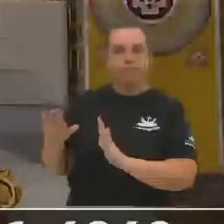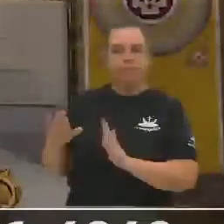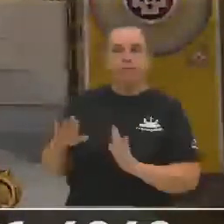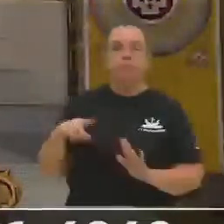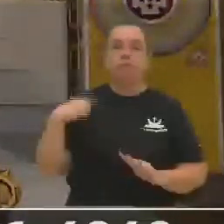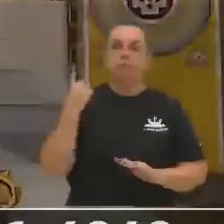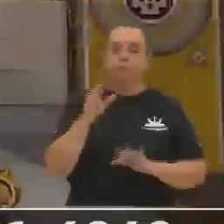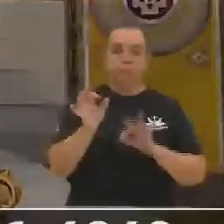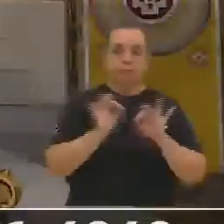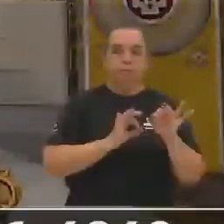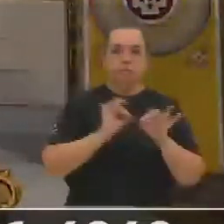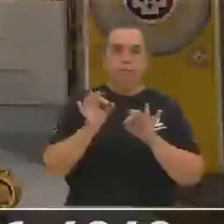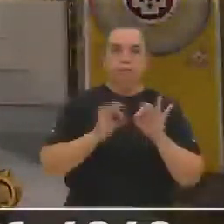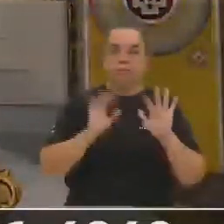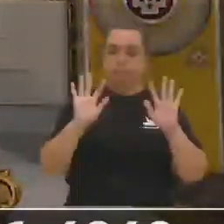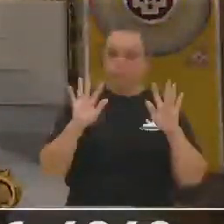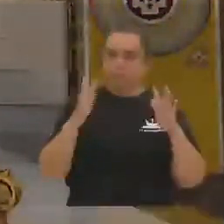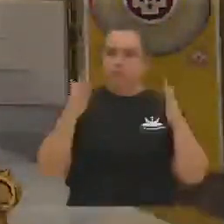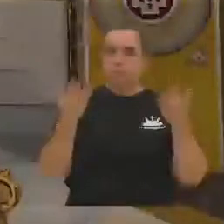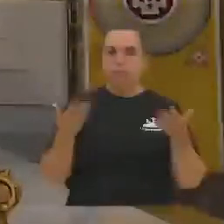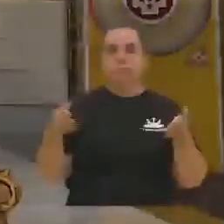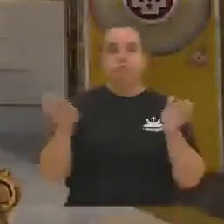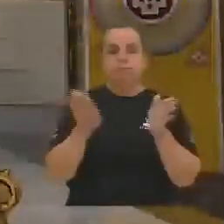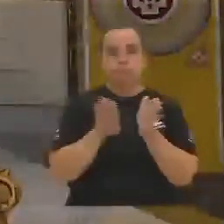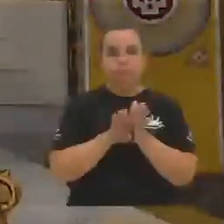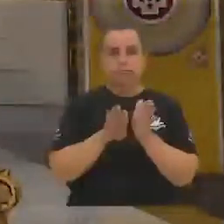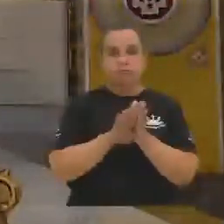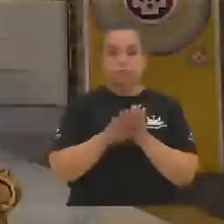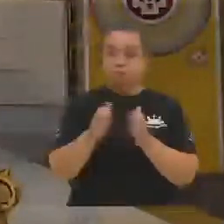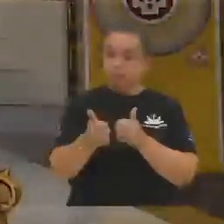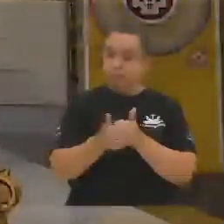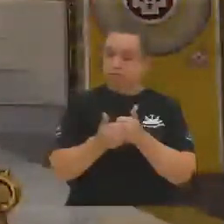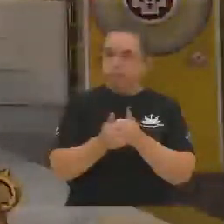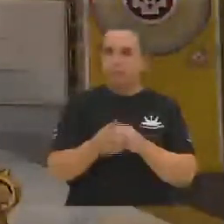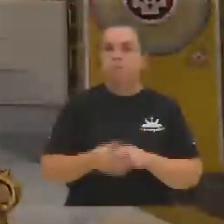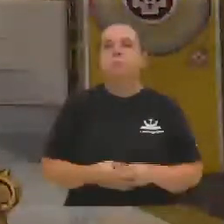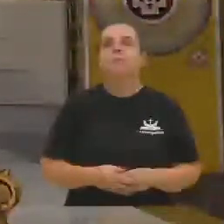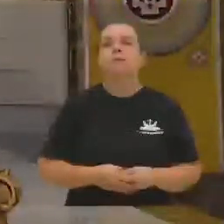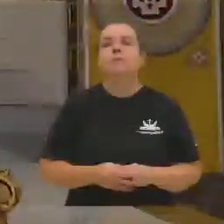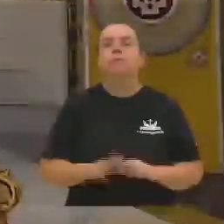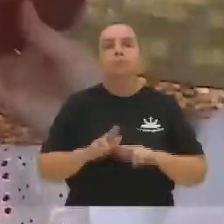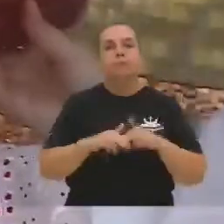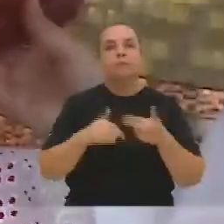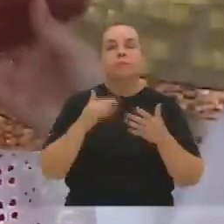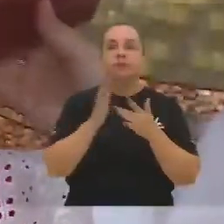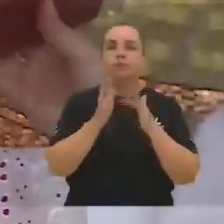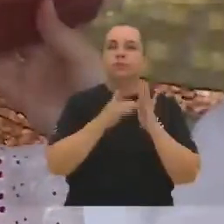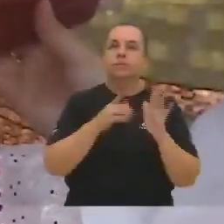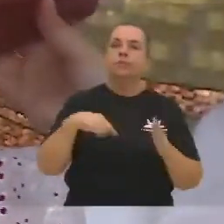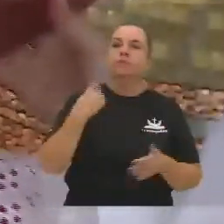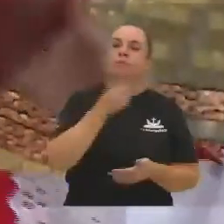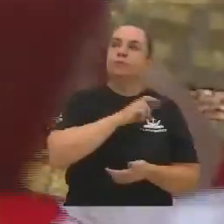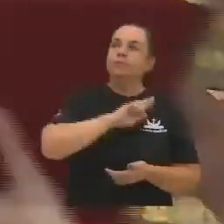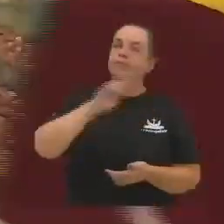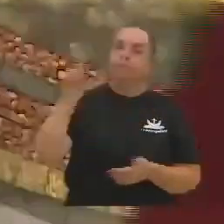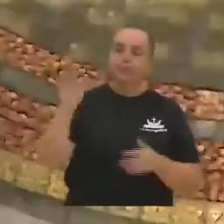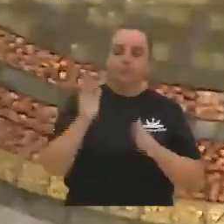e nos preparem para as festas que se aproximam. Por Cristo